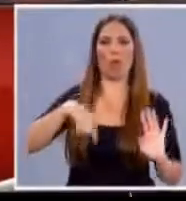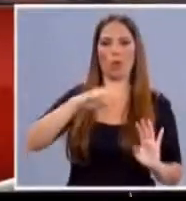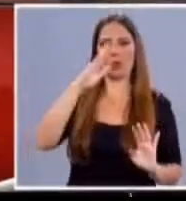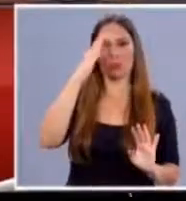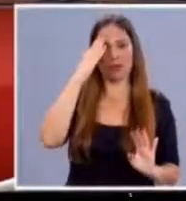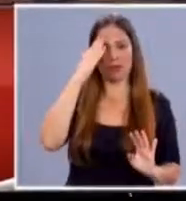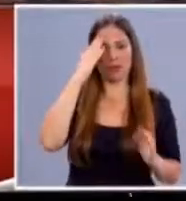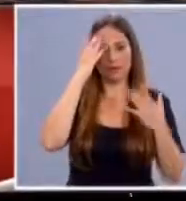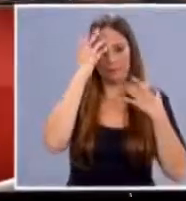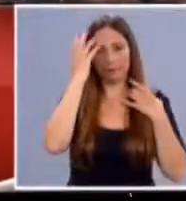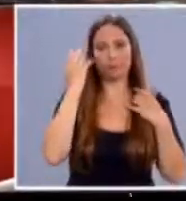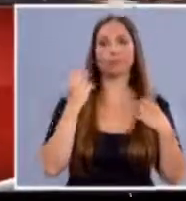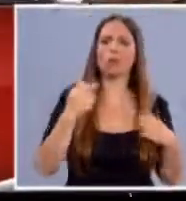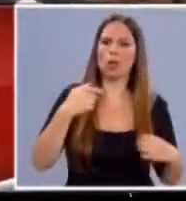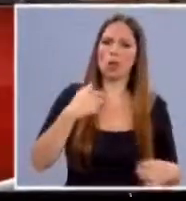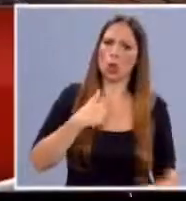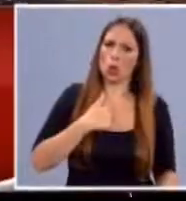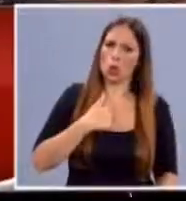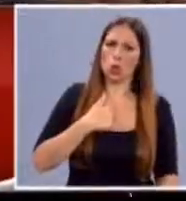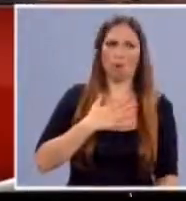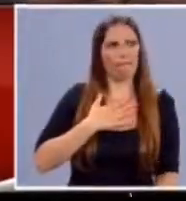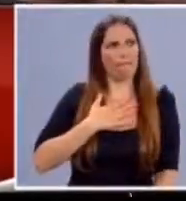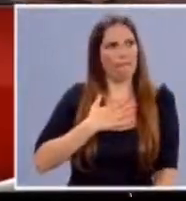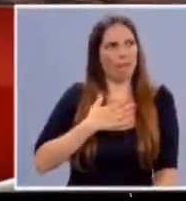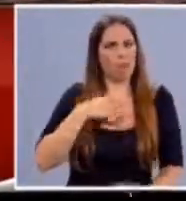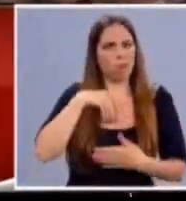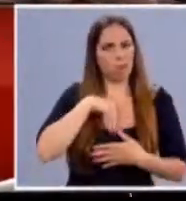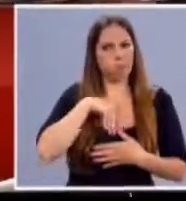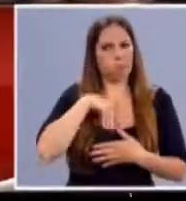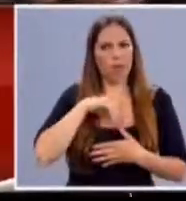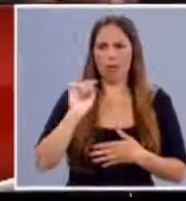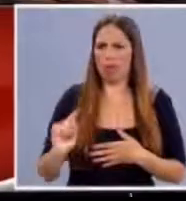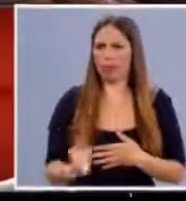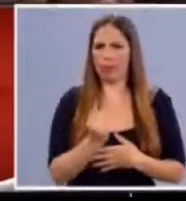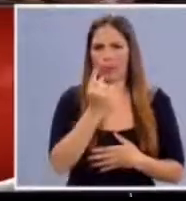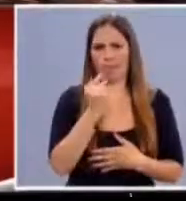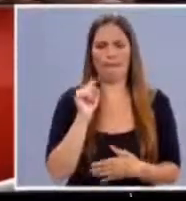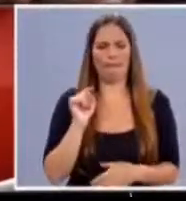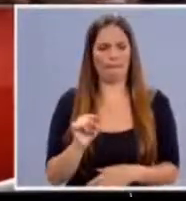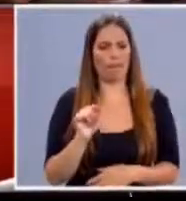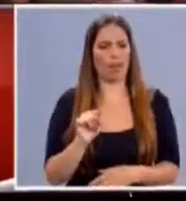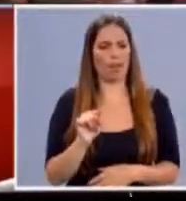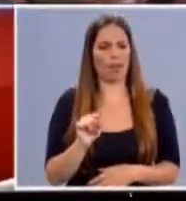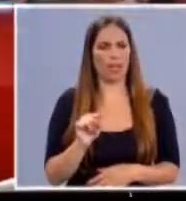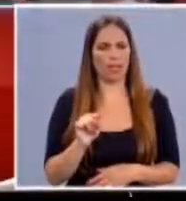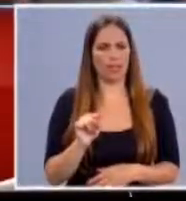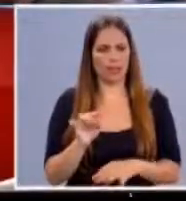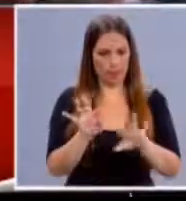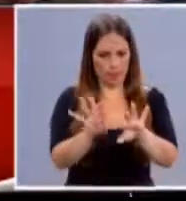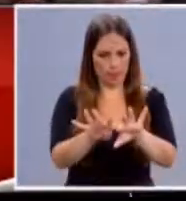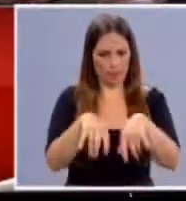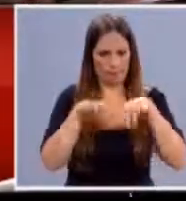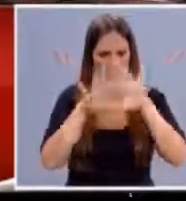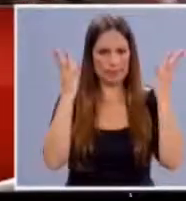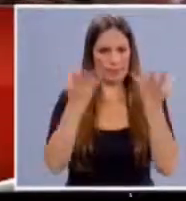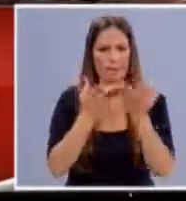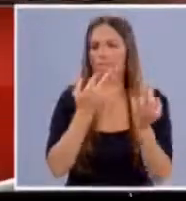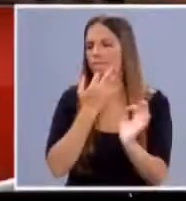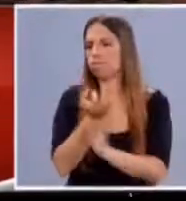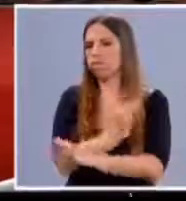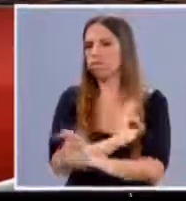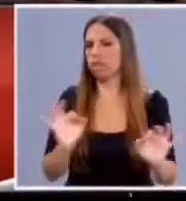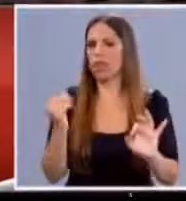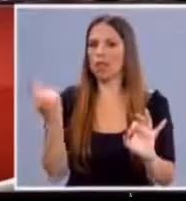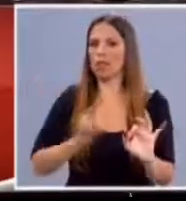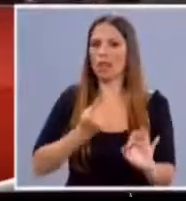fica-nos a convicção, temos desde a primeira hora, que vai ser uma extraordinária Assembleia Geral. Vai ter